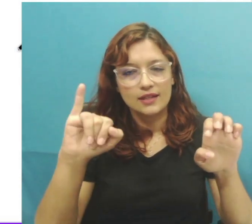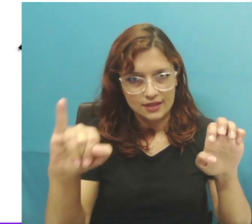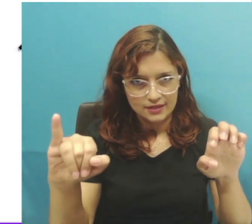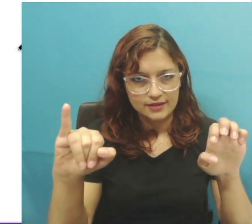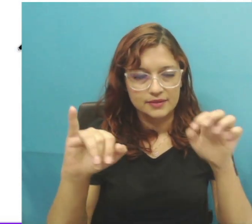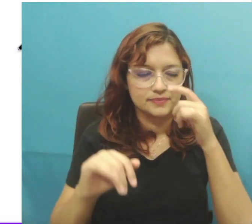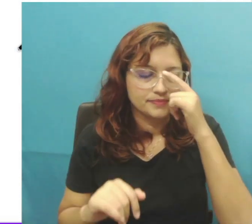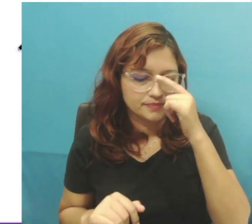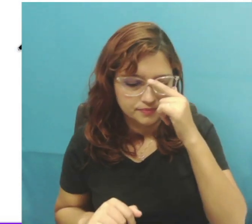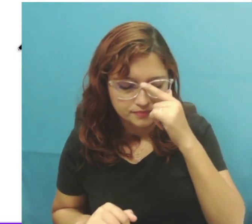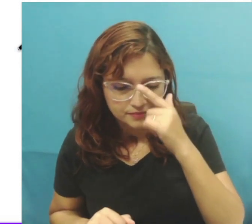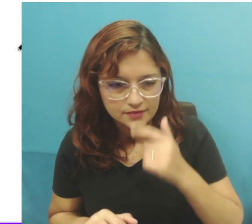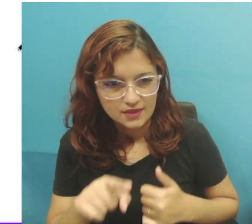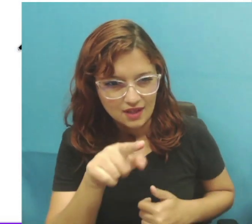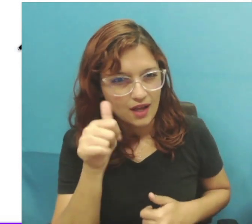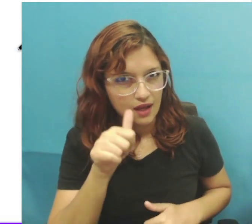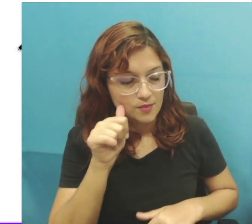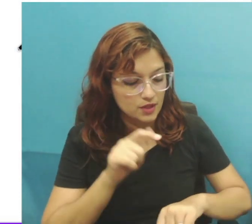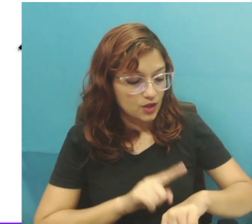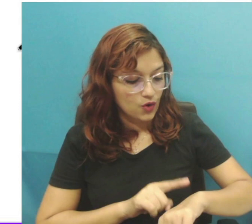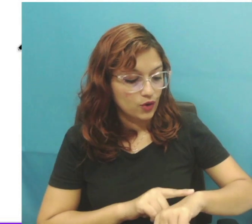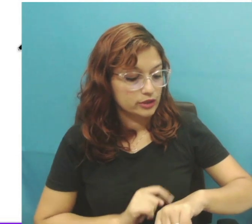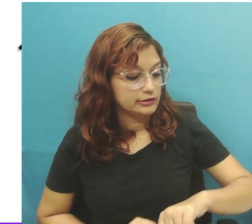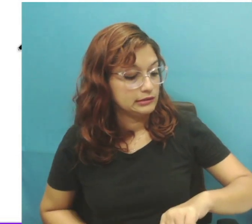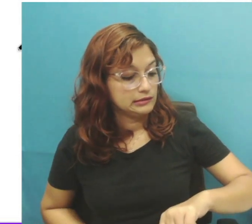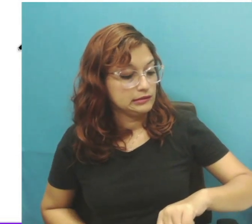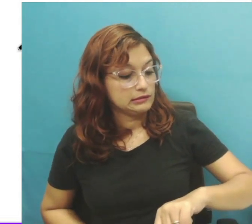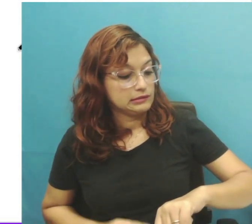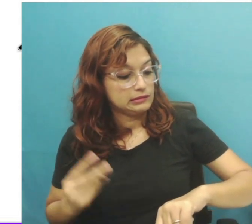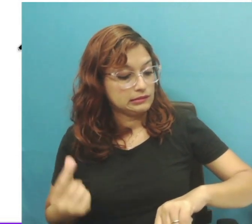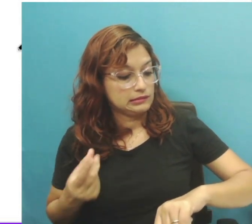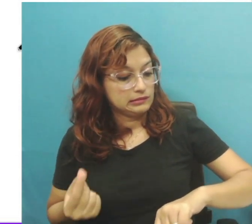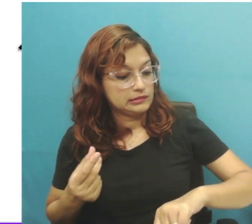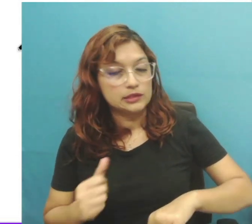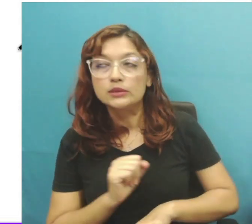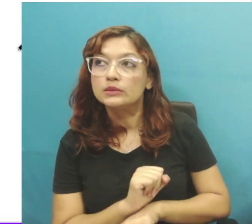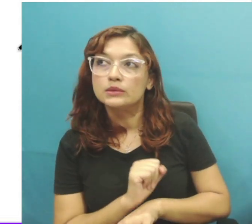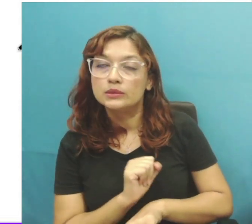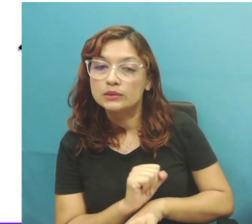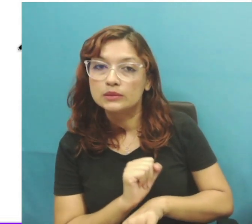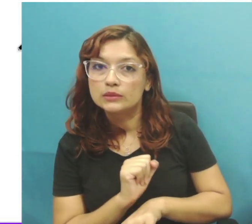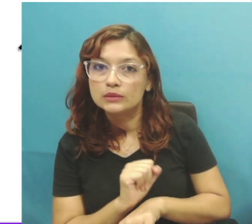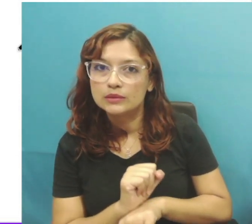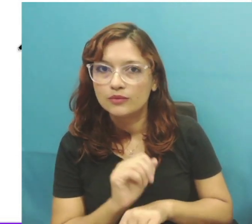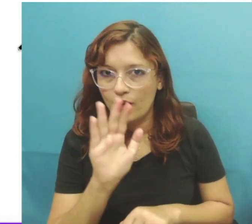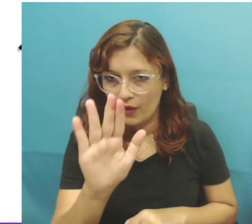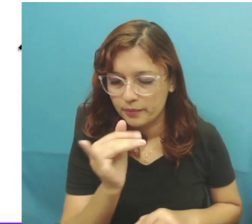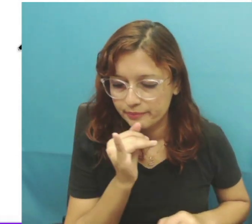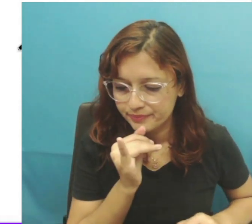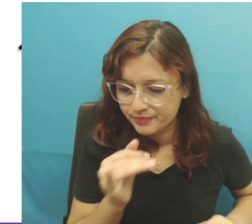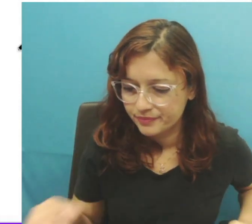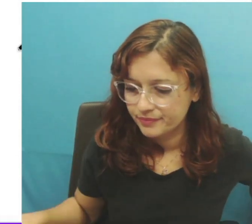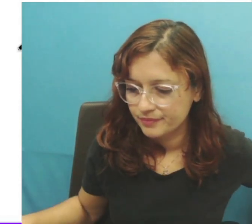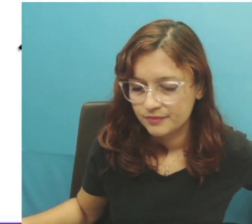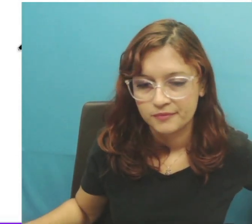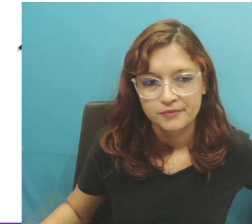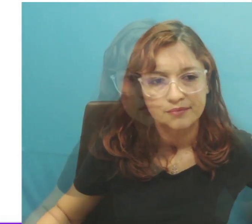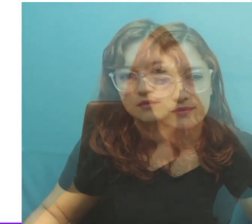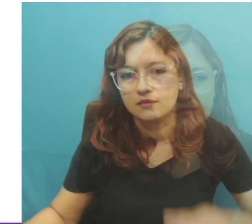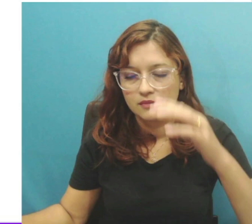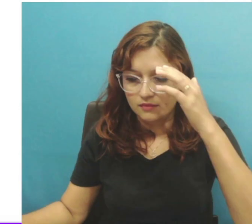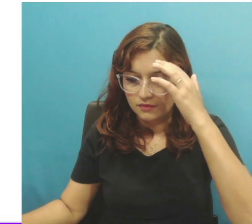Veja outro, no caso de Teiti de novo. Veja, a mulher está aí olhando para o relógio,